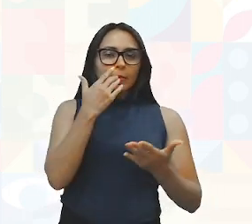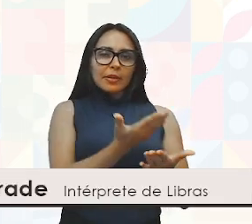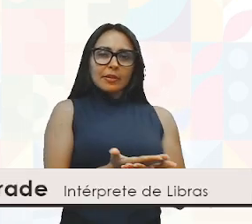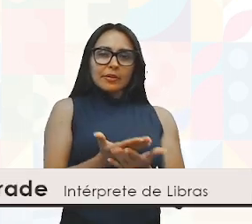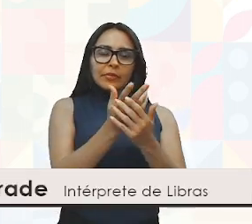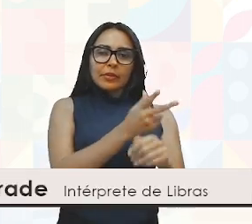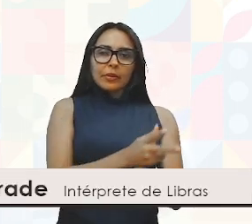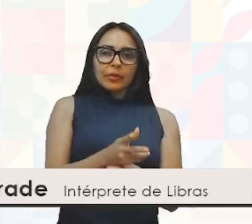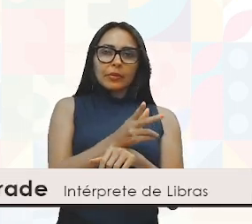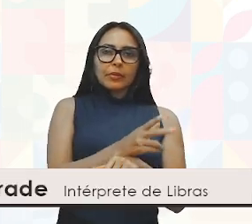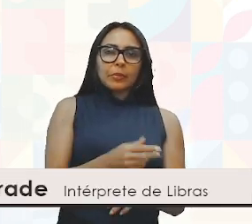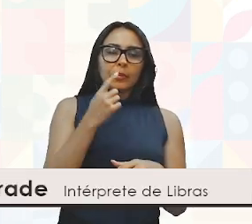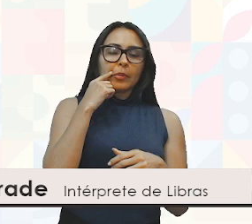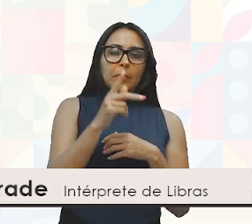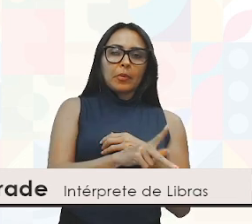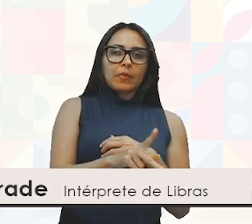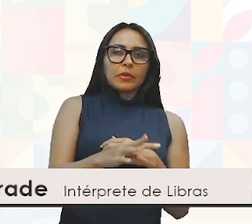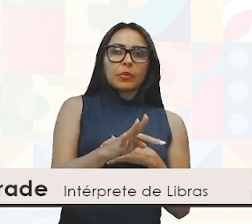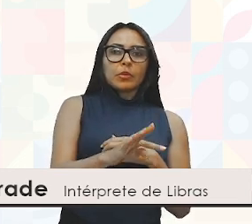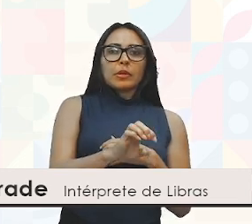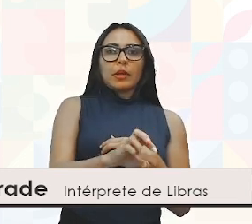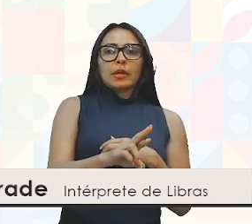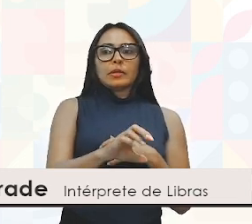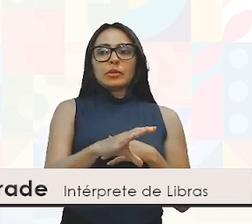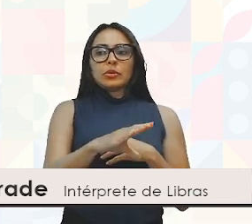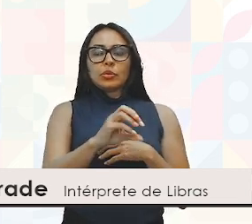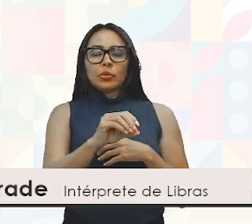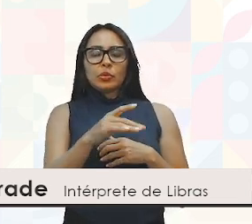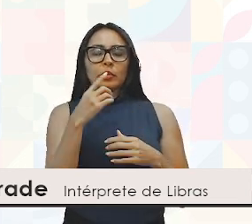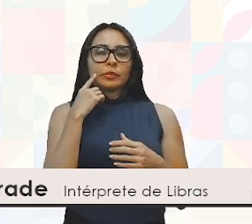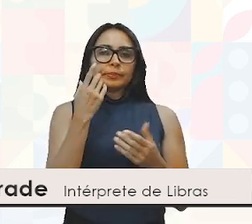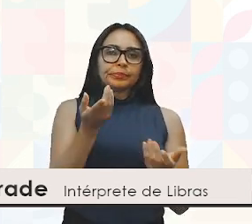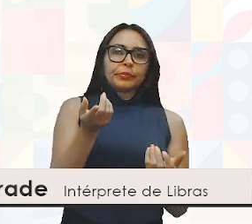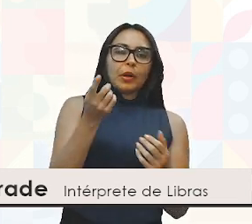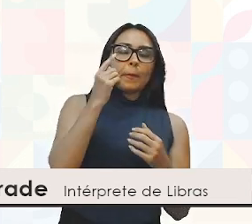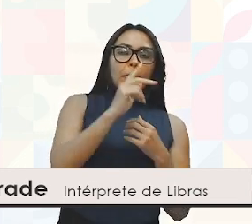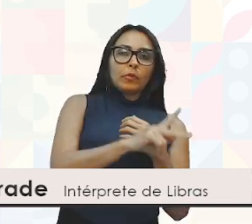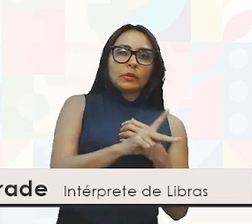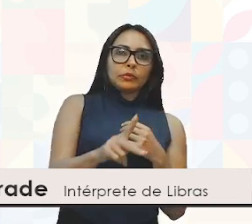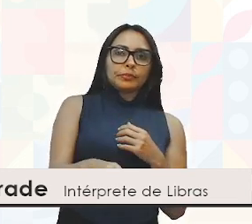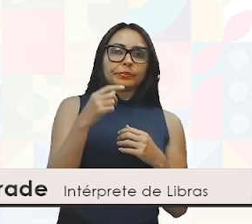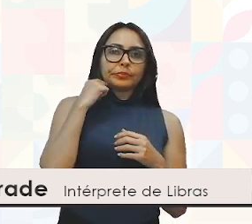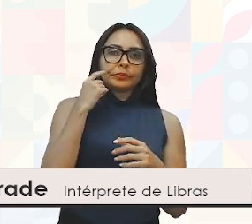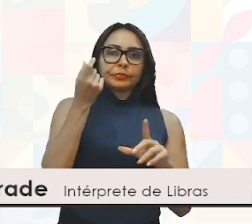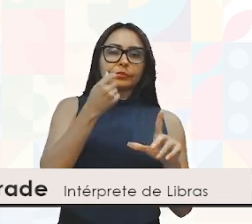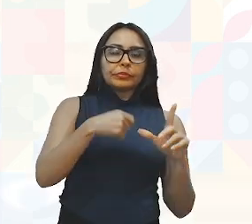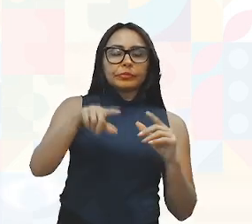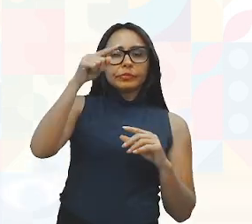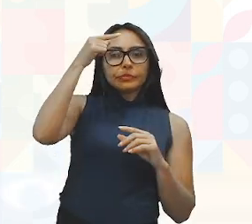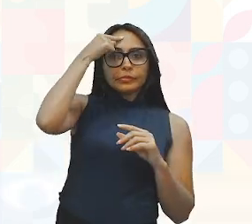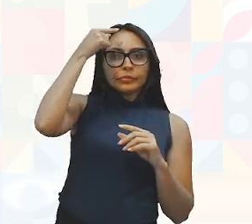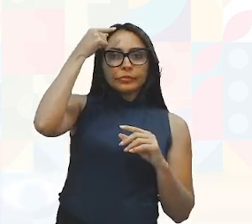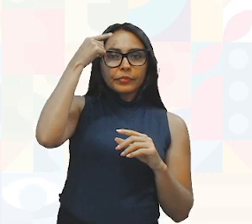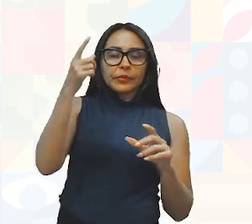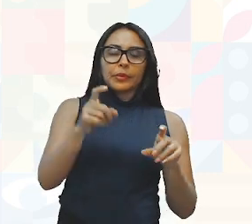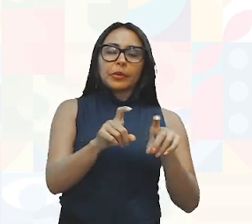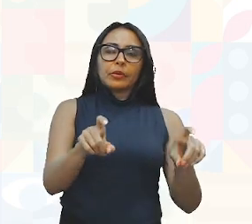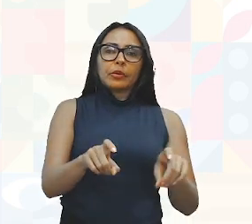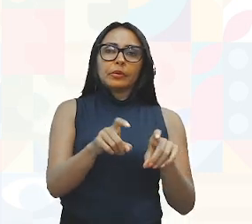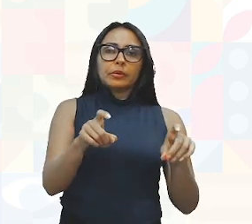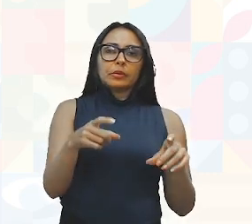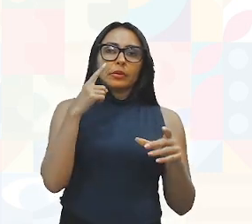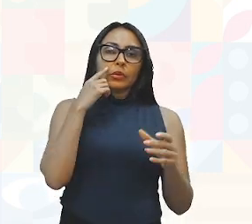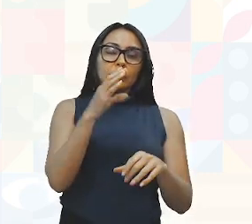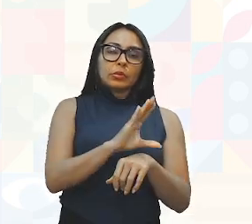Tércio Cavalcante, sou professor da disciplina de Lógica e Pensamento Computacional, do curso de Desenvolvimento de Sistemas